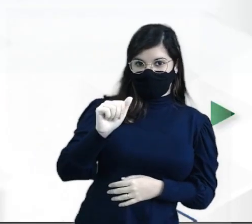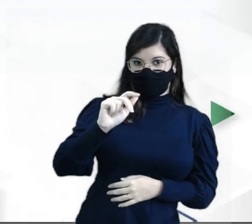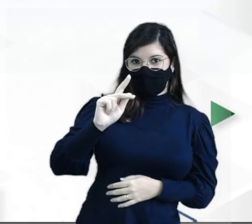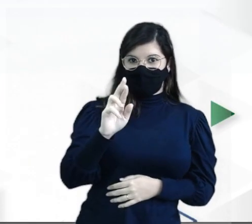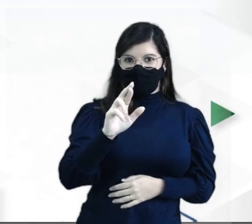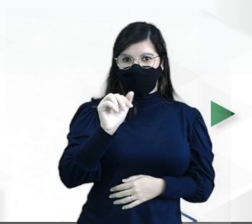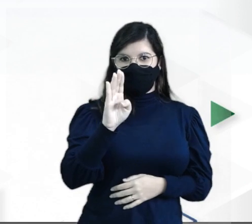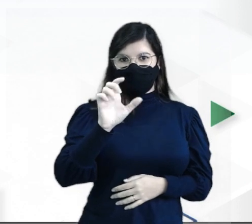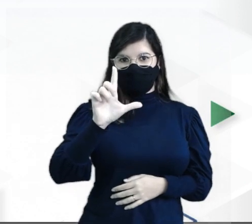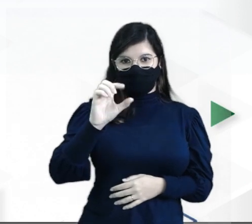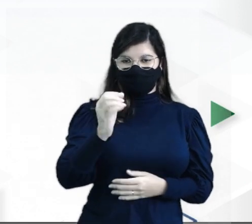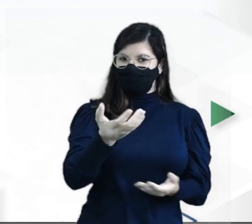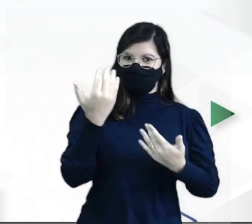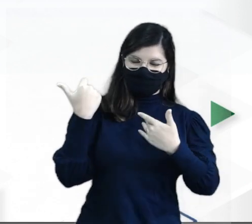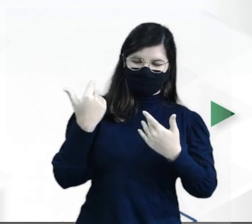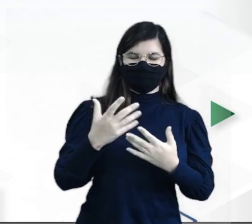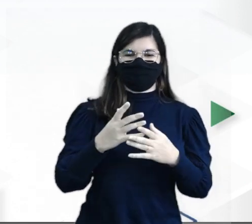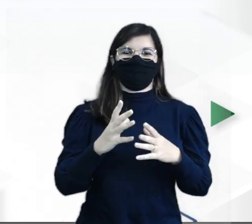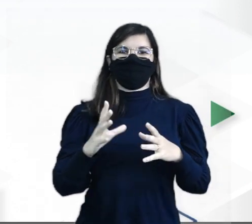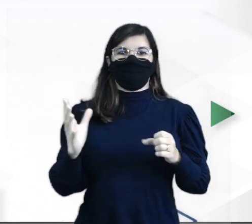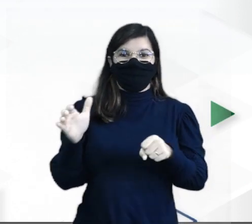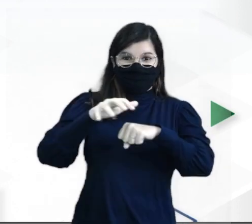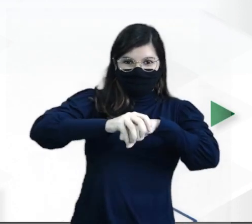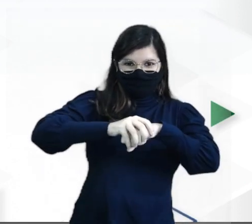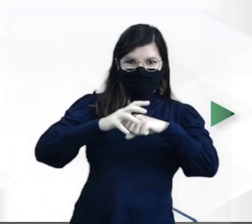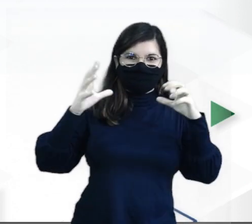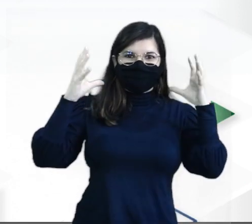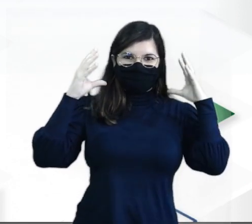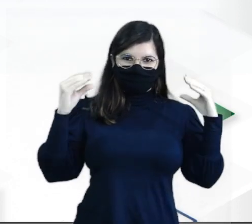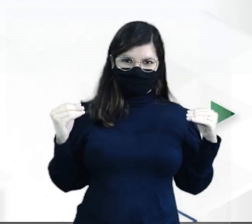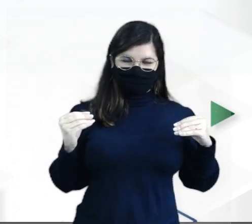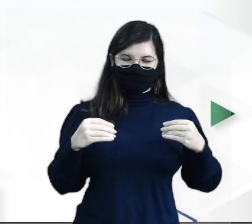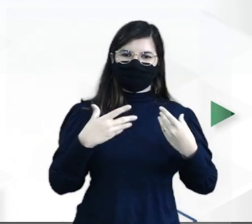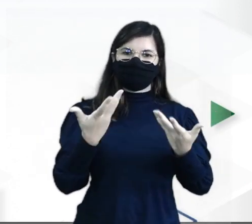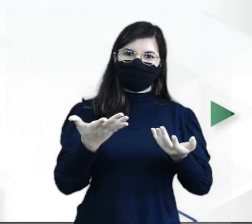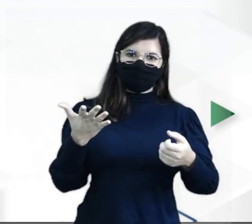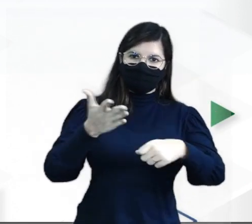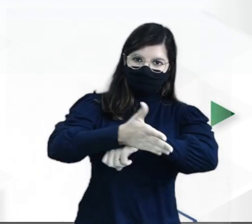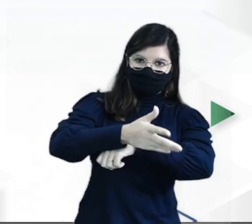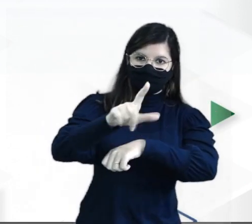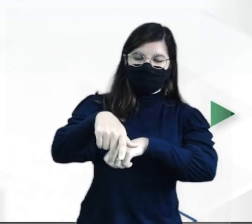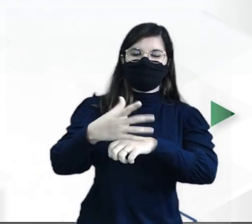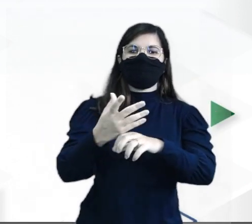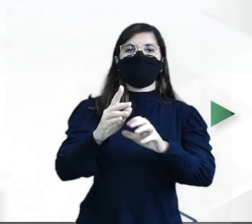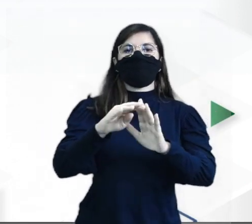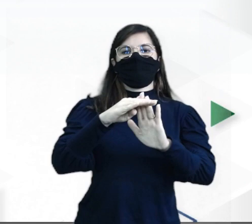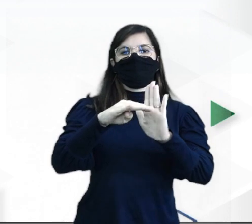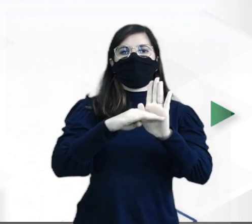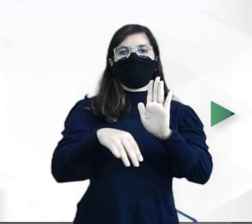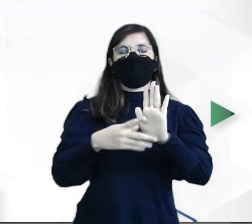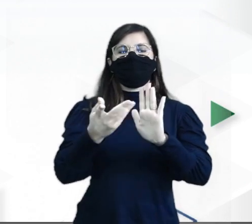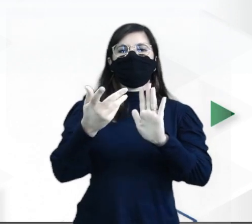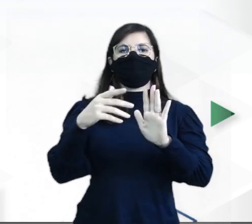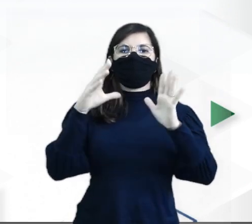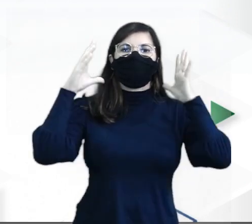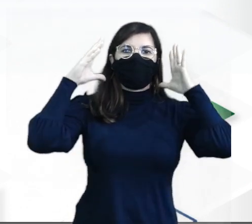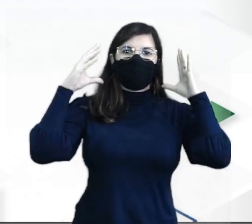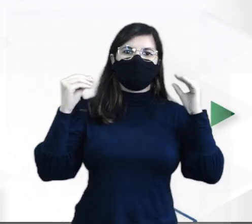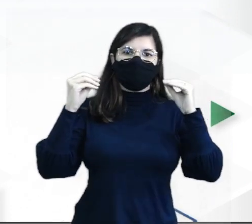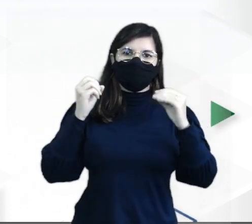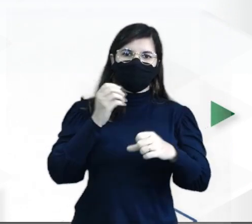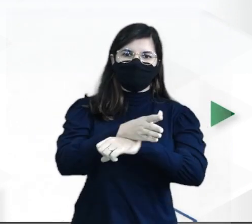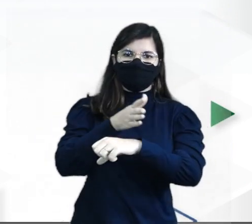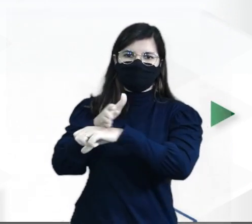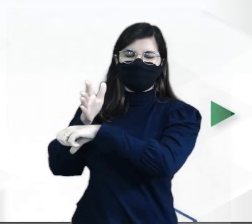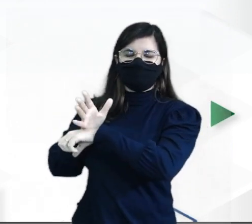colonização holandesa veja só A Invasão Holandesa fez parte de um projeto da Holanda né de ocupar